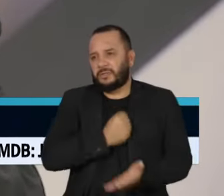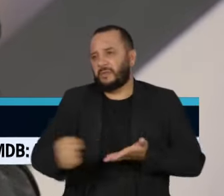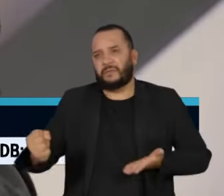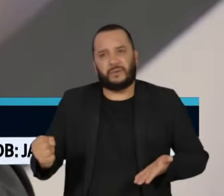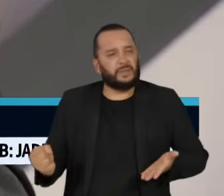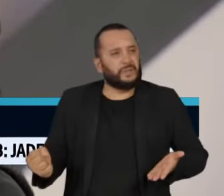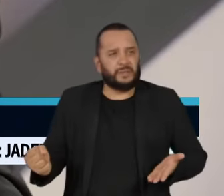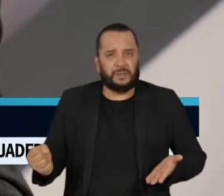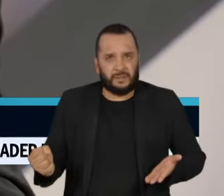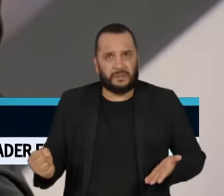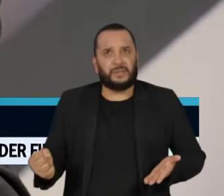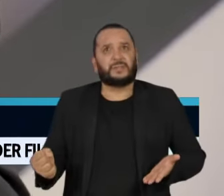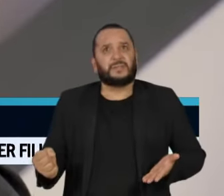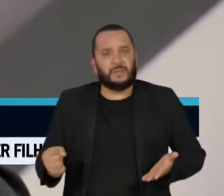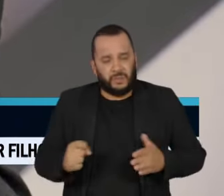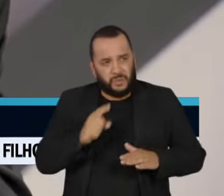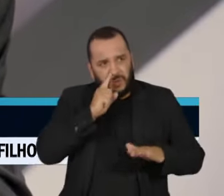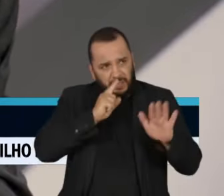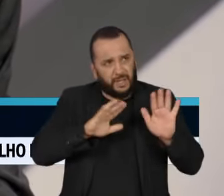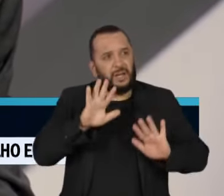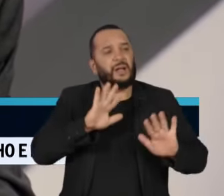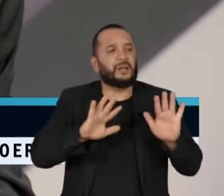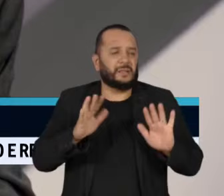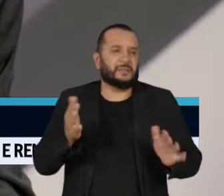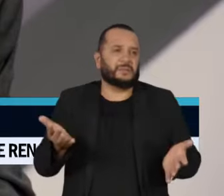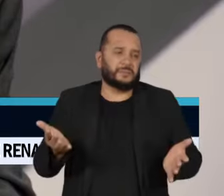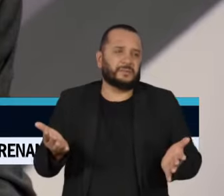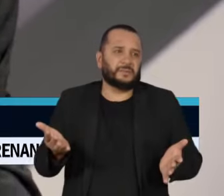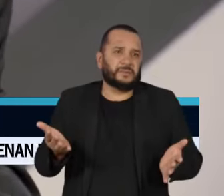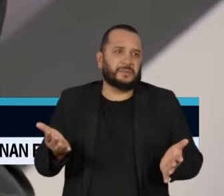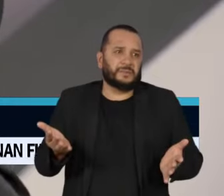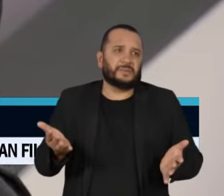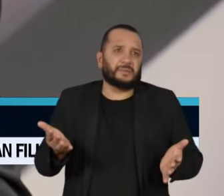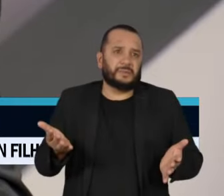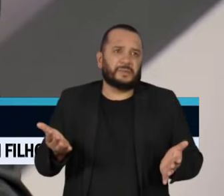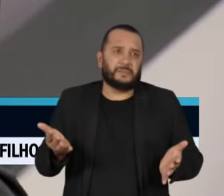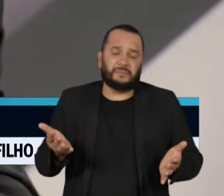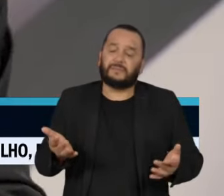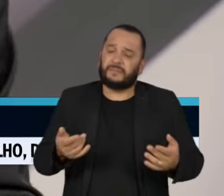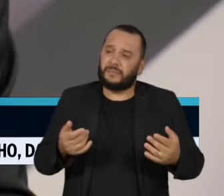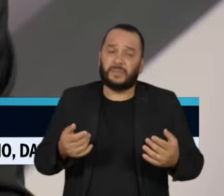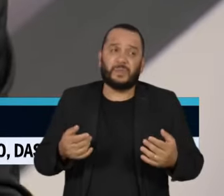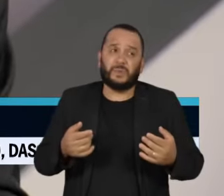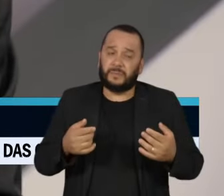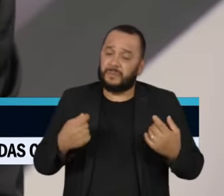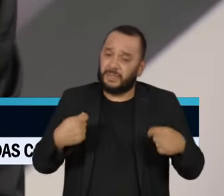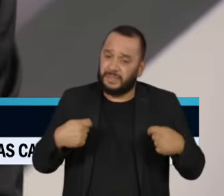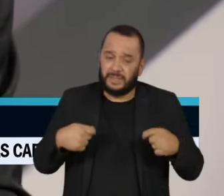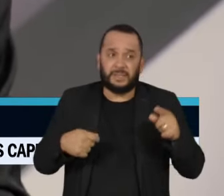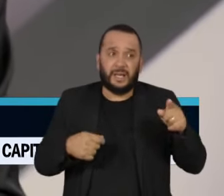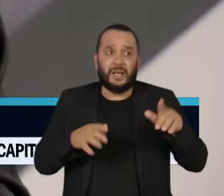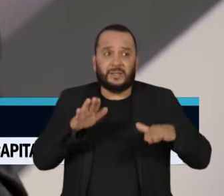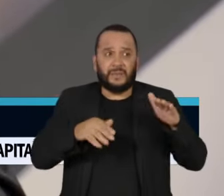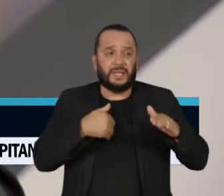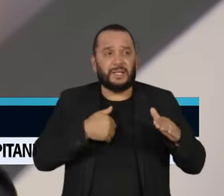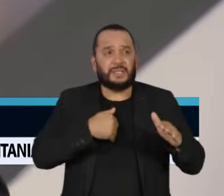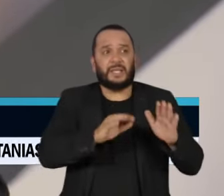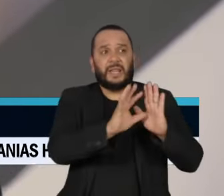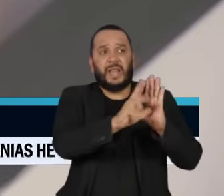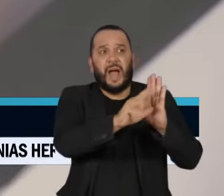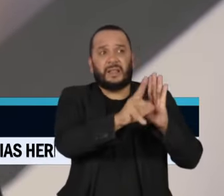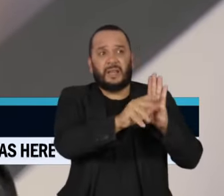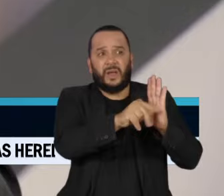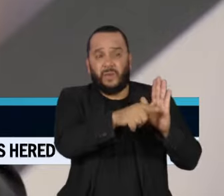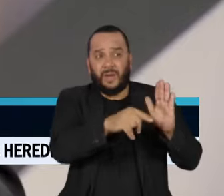defender, mas a surpresa faz com que ele seja alvejado primeiro. Então, ninguém consegue vencer o bandido quando ele tem o